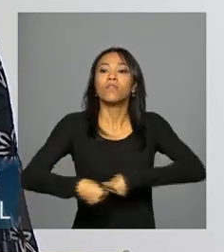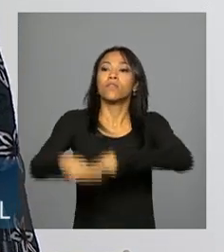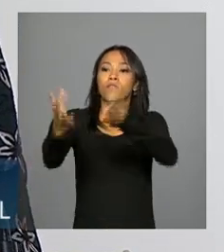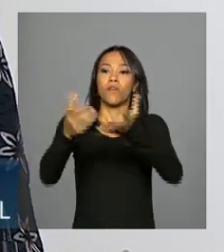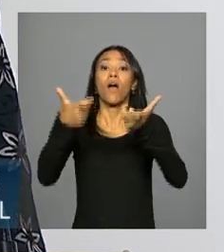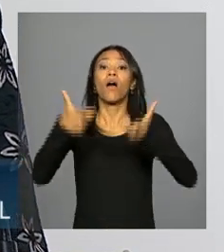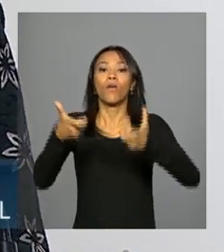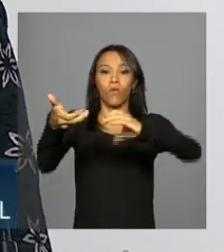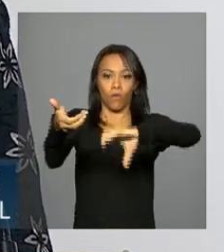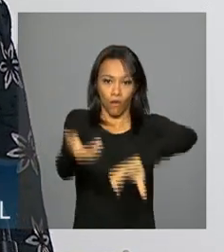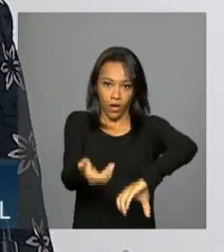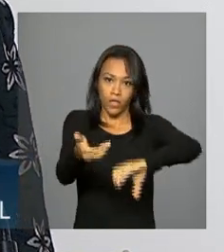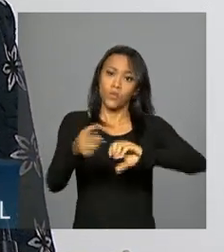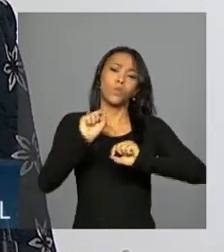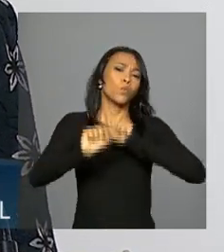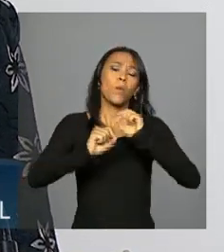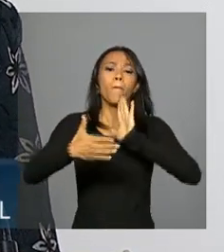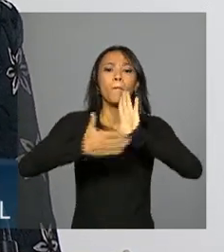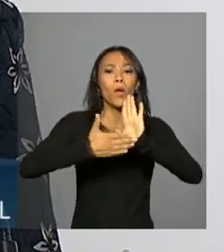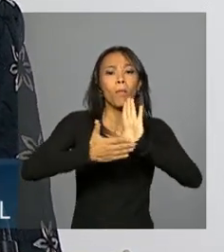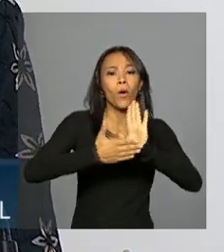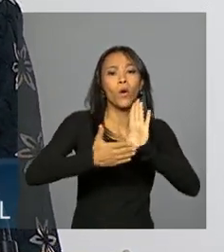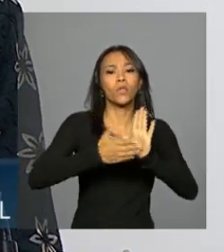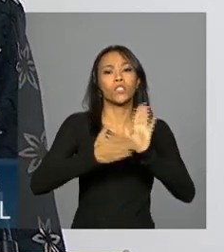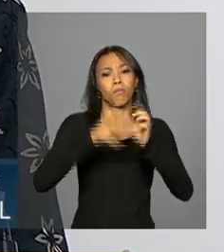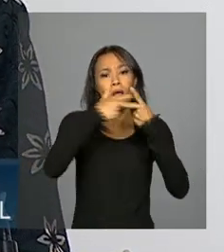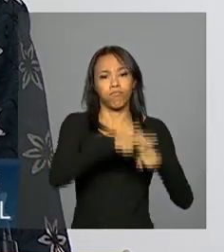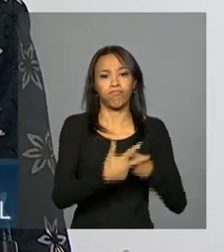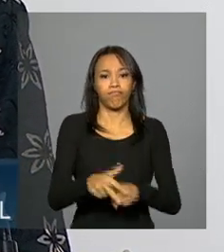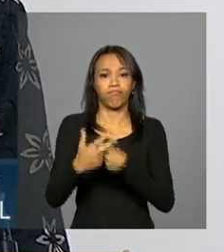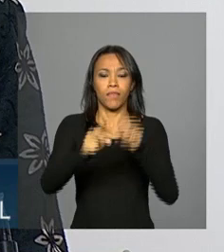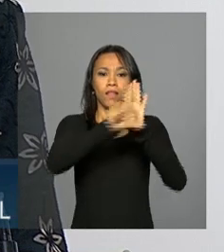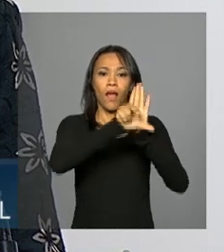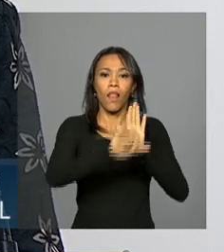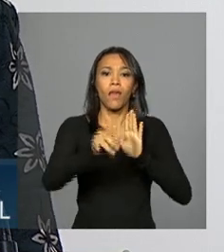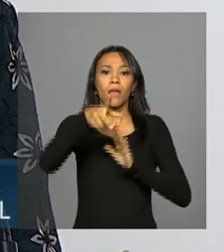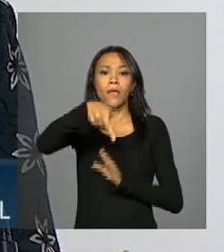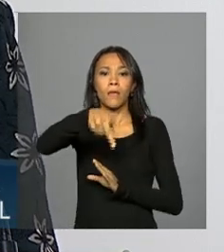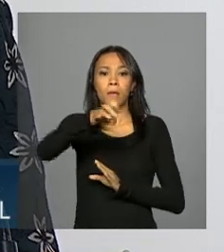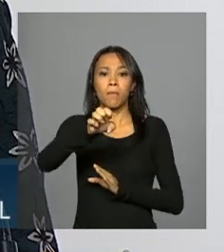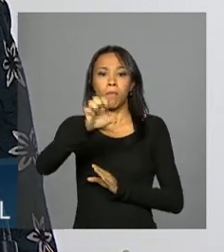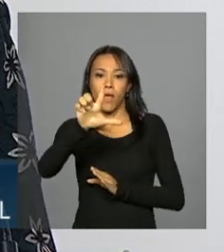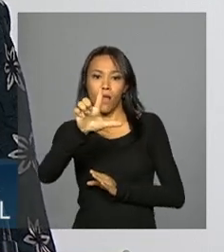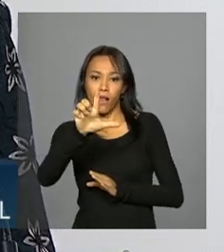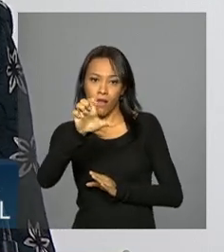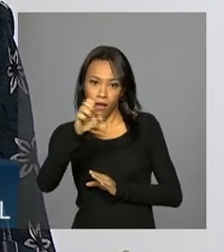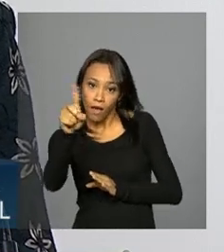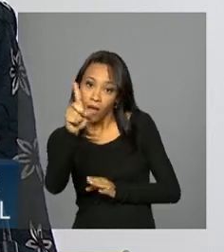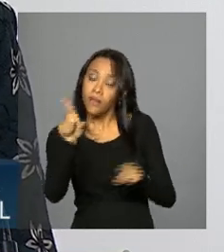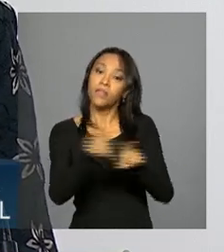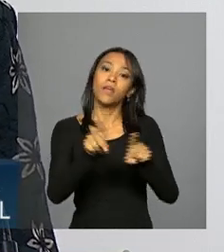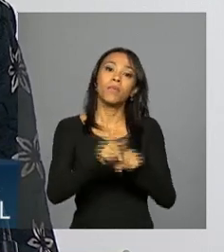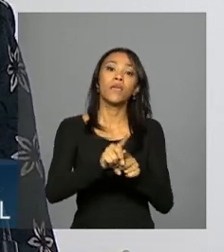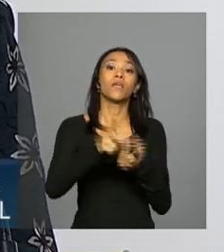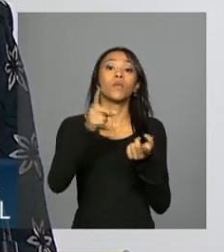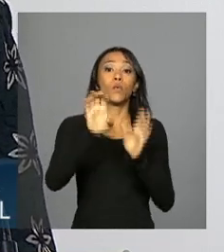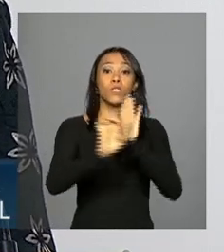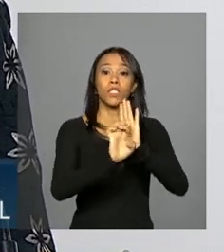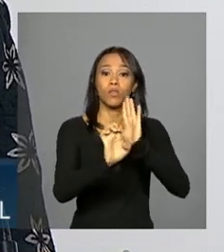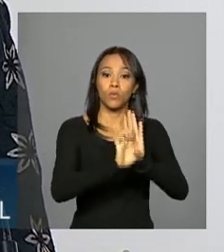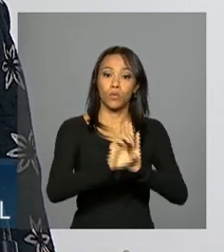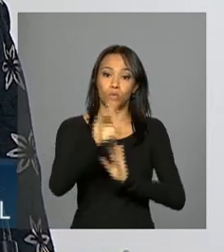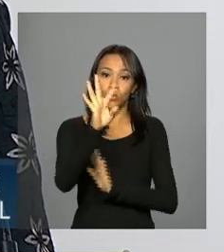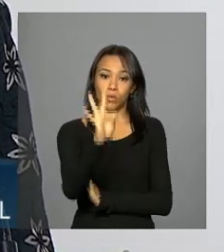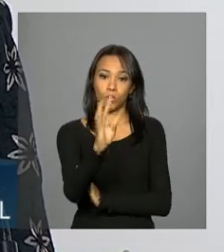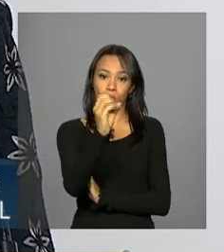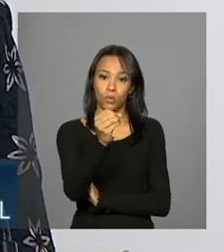Nacional a proposta de revisão da Lei Pelé e do Estatuto do Torcedor. Queremos também propor uma